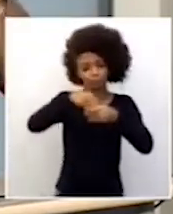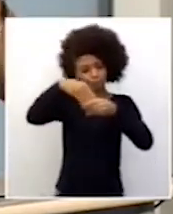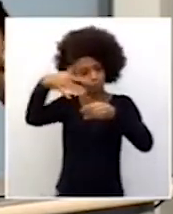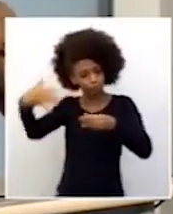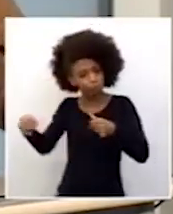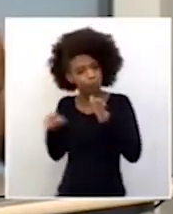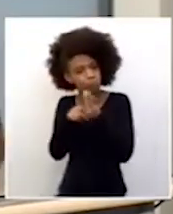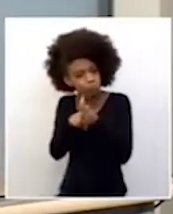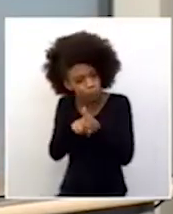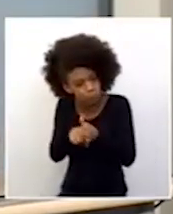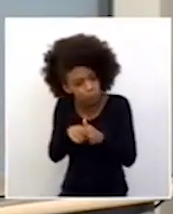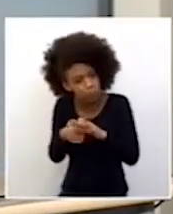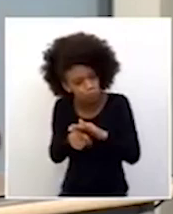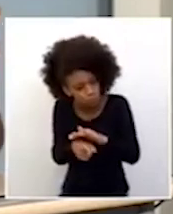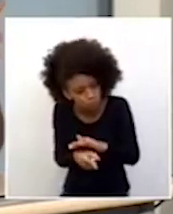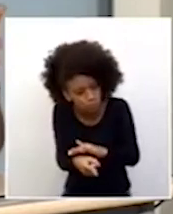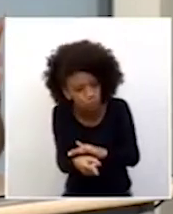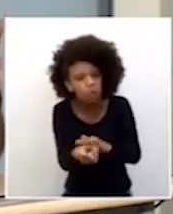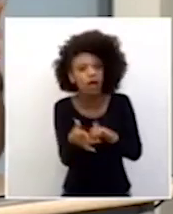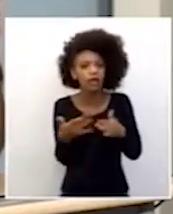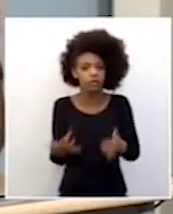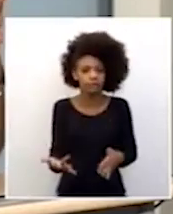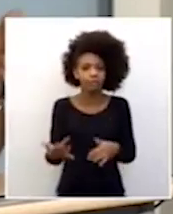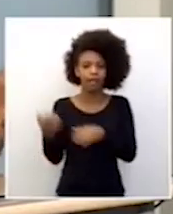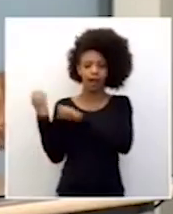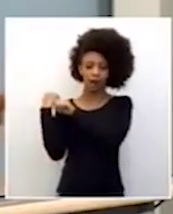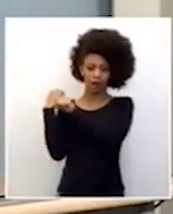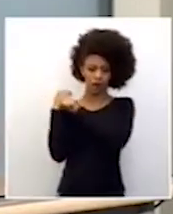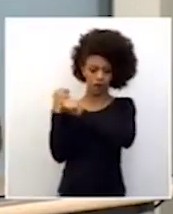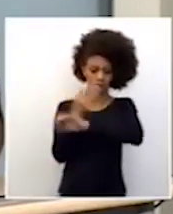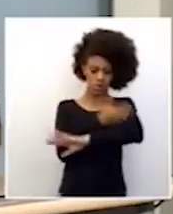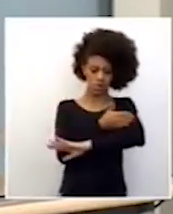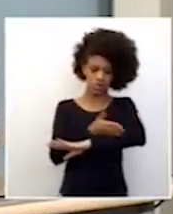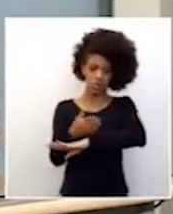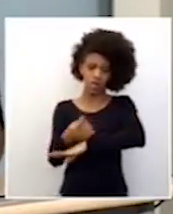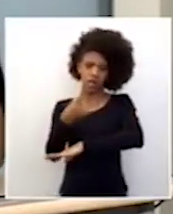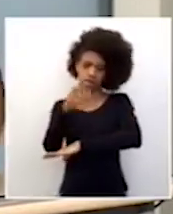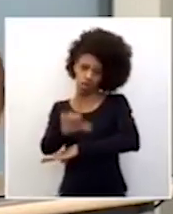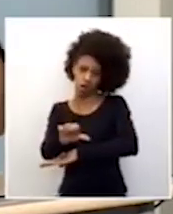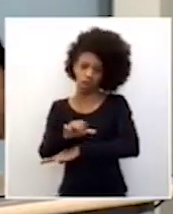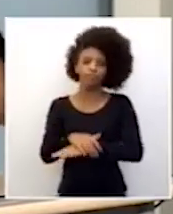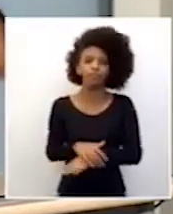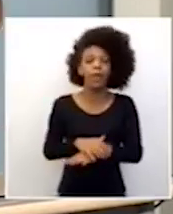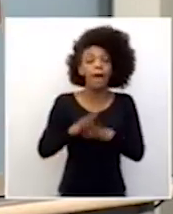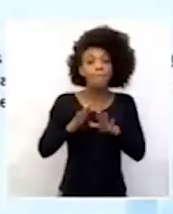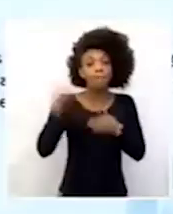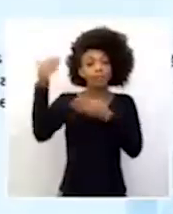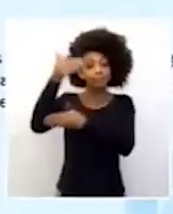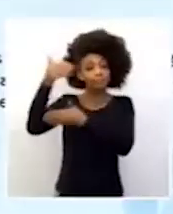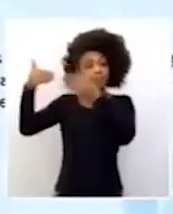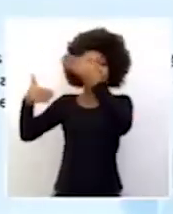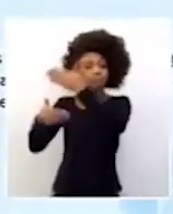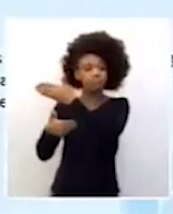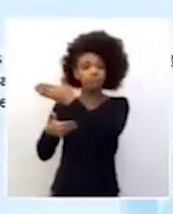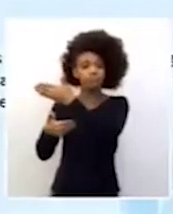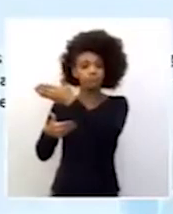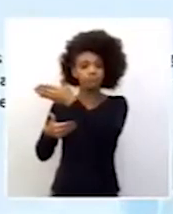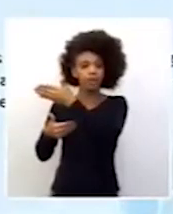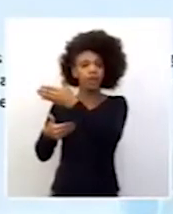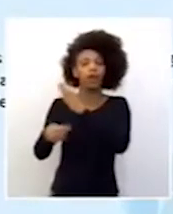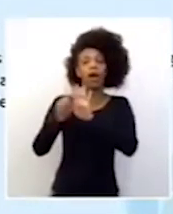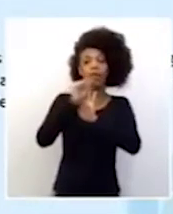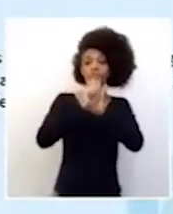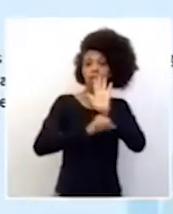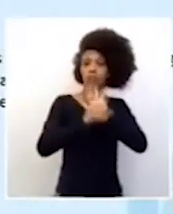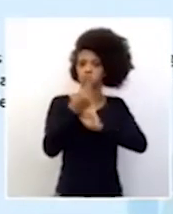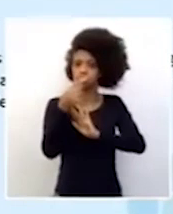representatividade que ele teve ao longo do século XIX. No nosso próximo slide, há aí vários nomes